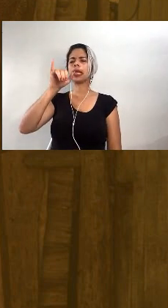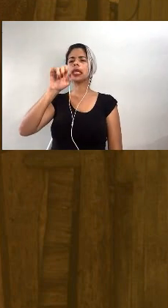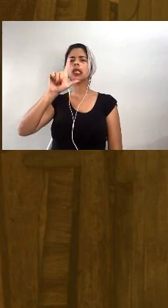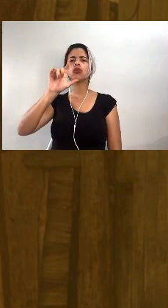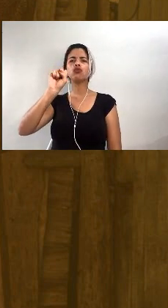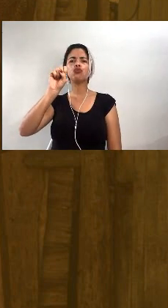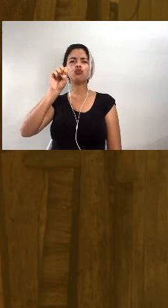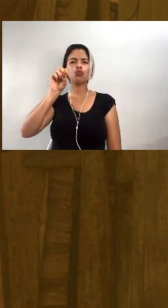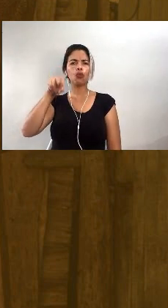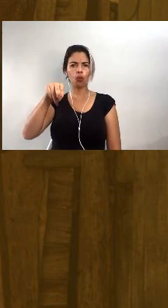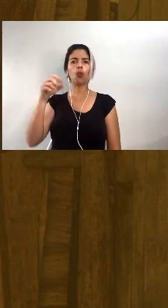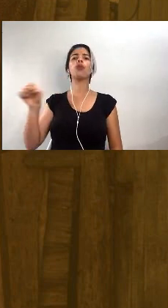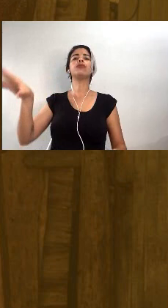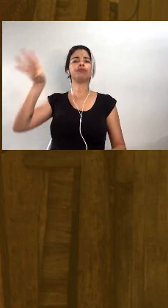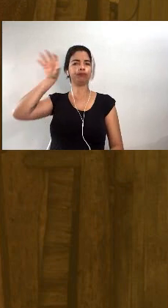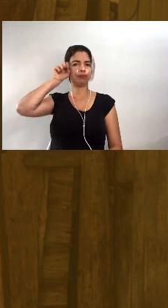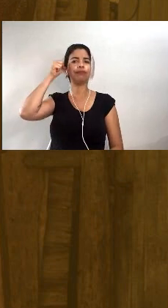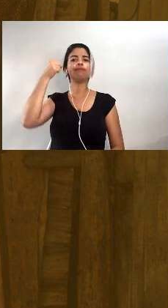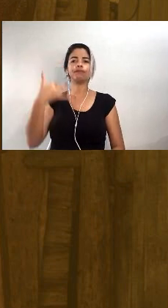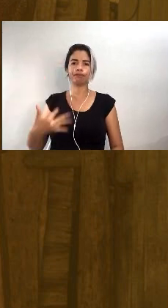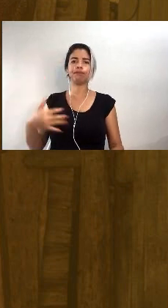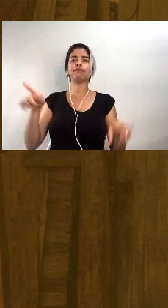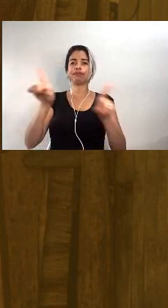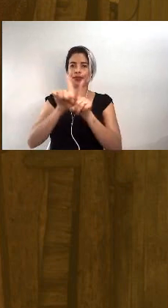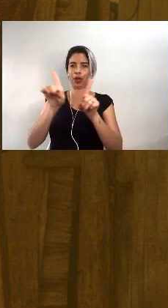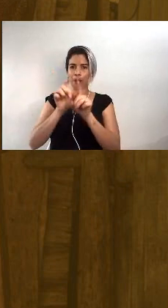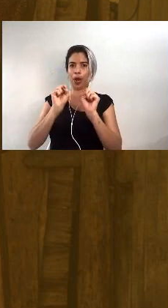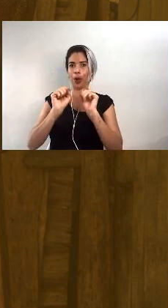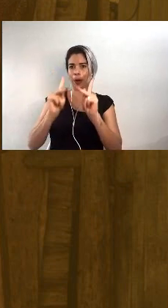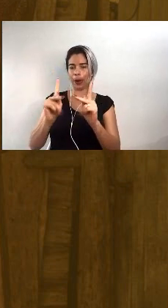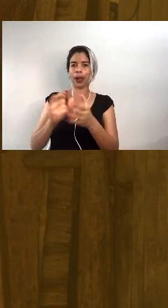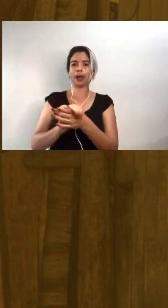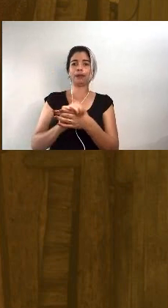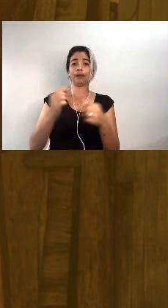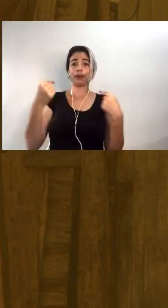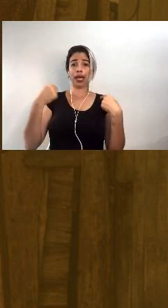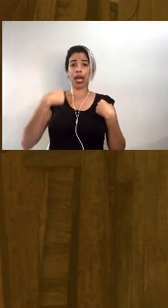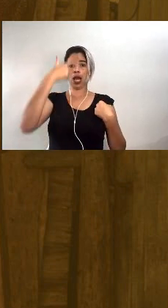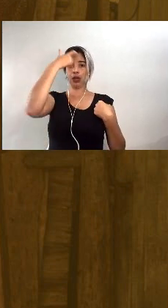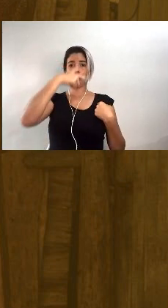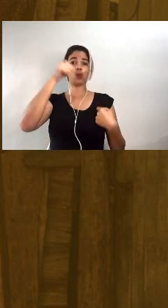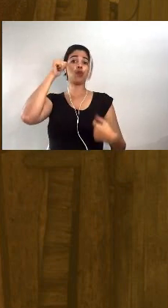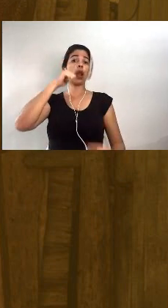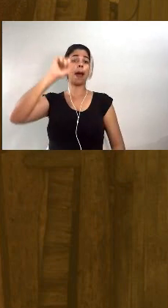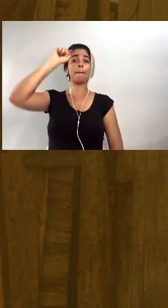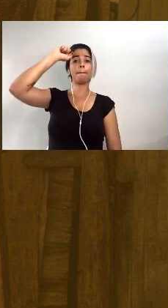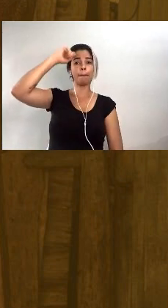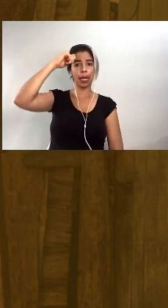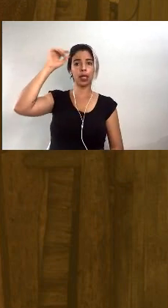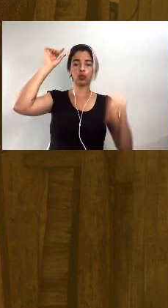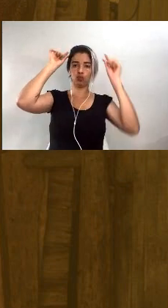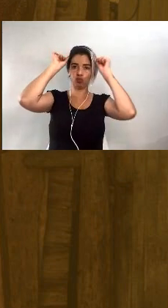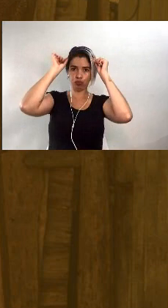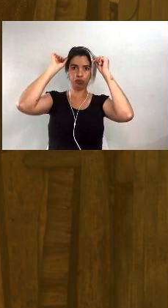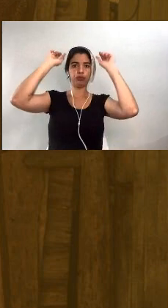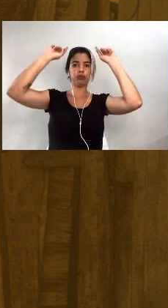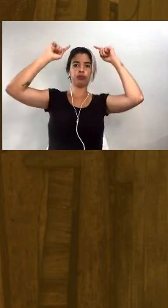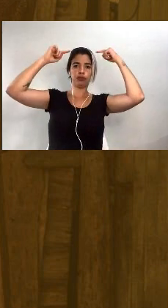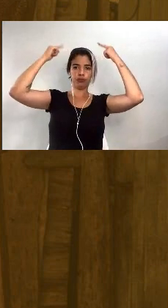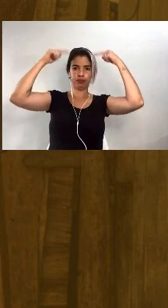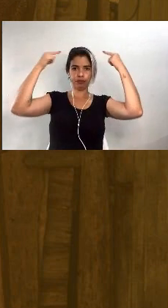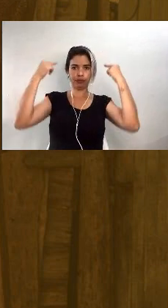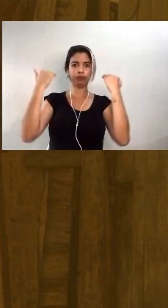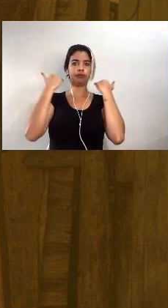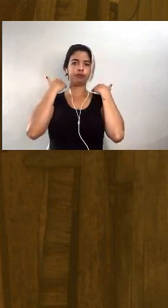suas audiodescrições, né, nas suas falas. Eu sou uma mulher negra, de cabelo crespo,